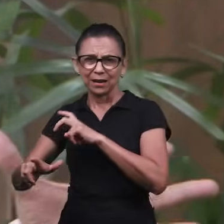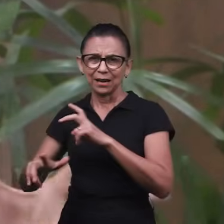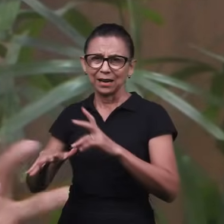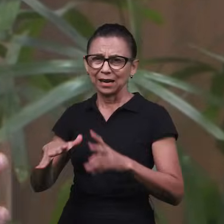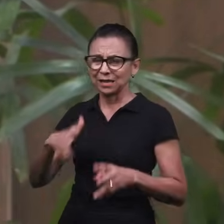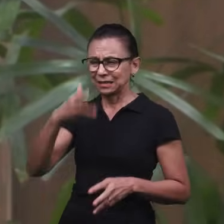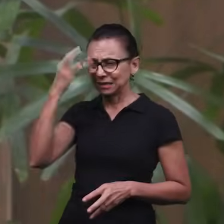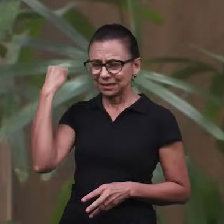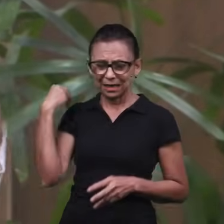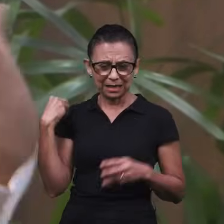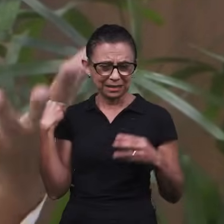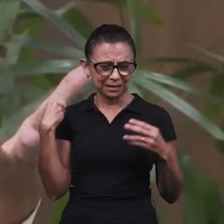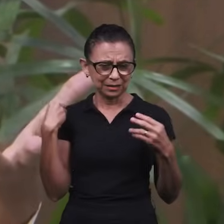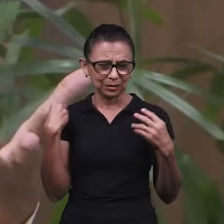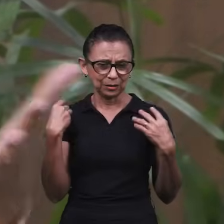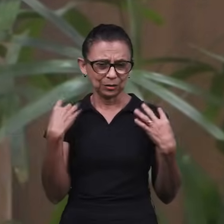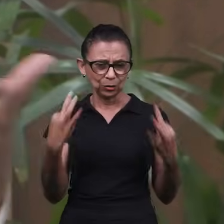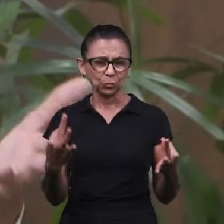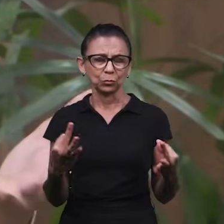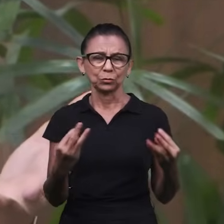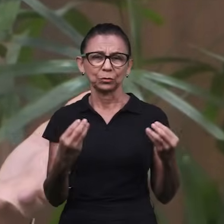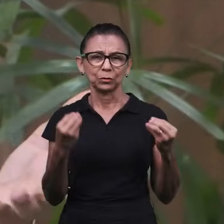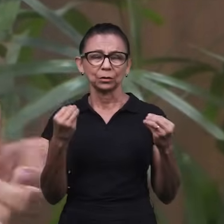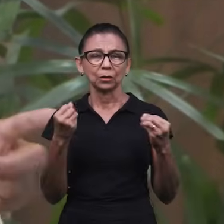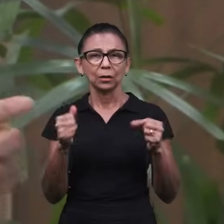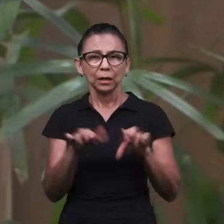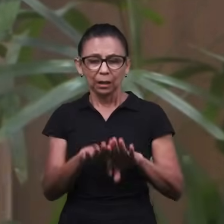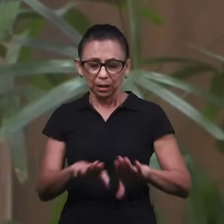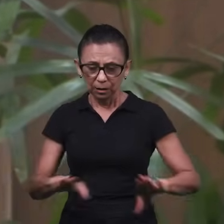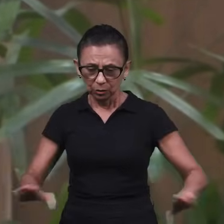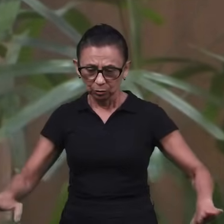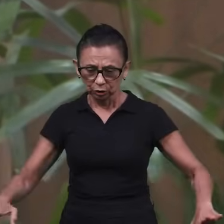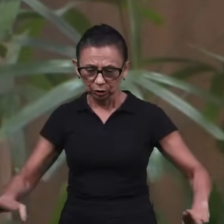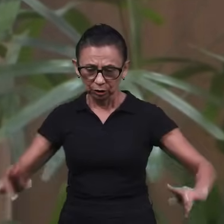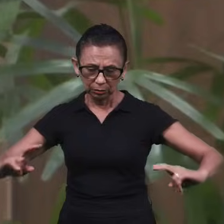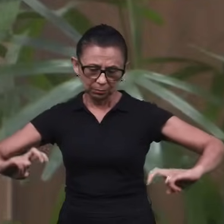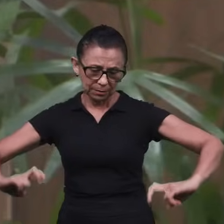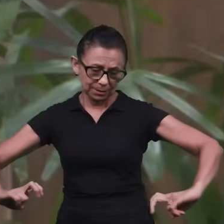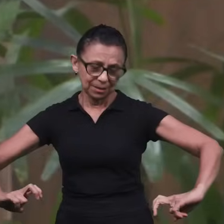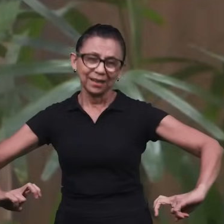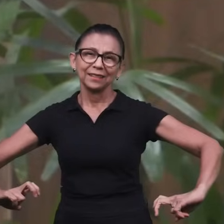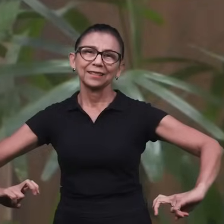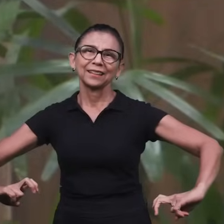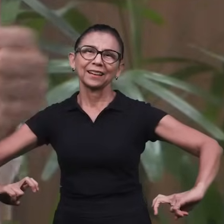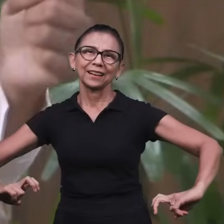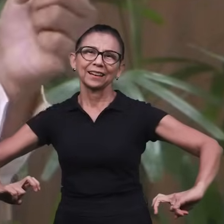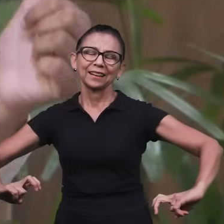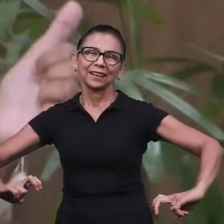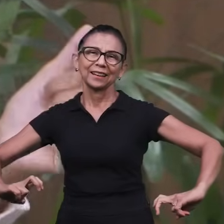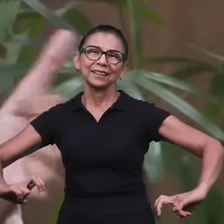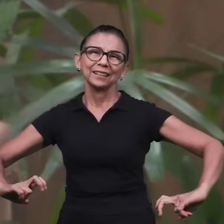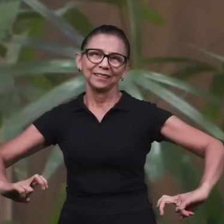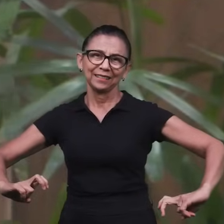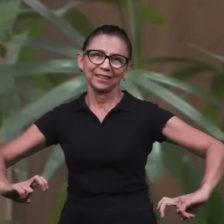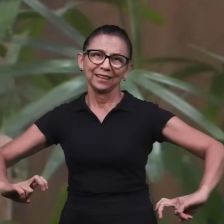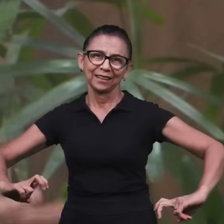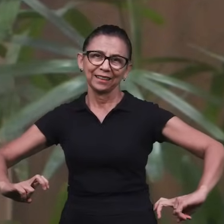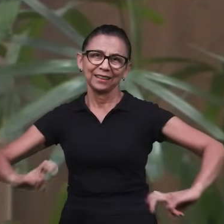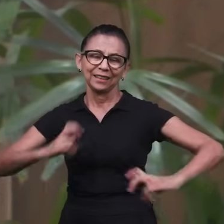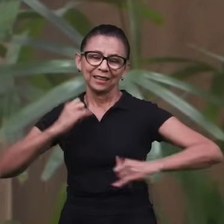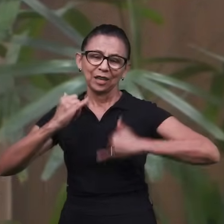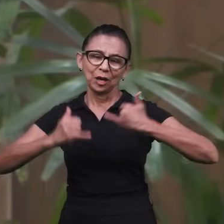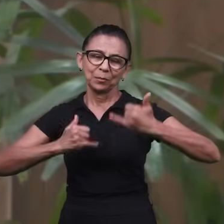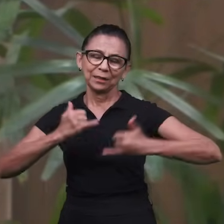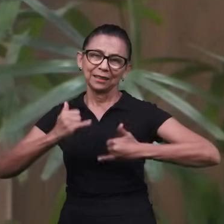onde deixa as coisas. Senta com ele no chão, começa por ali, e aquela brincadeira tem regras, que é a outra área de